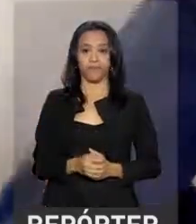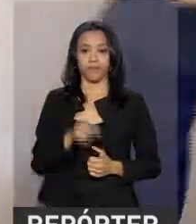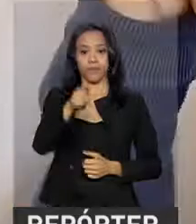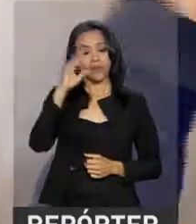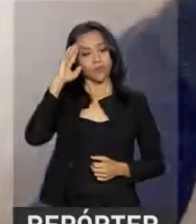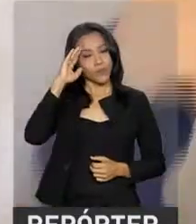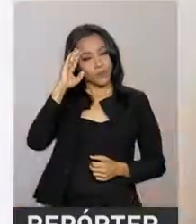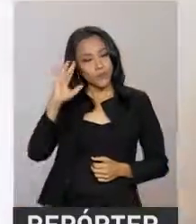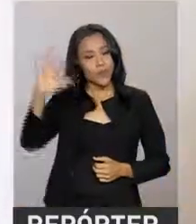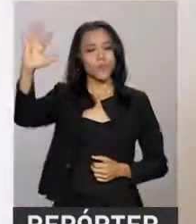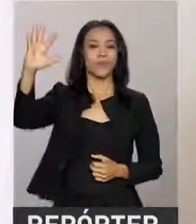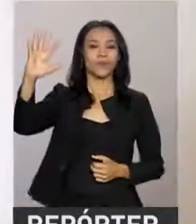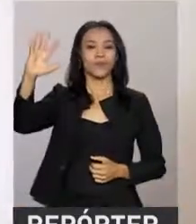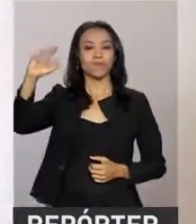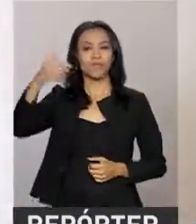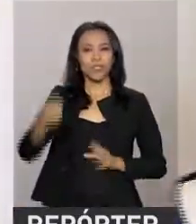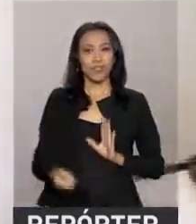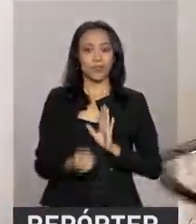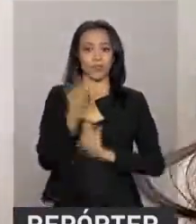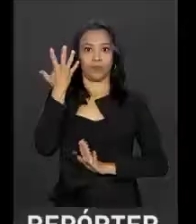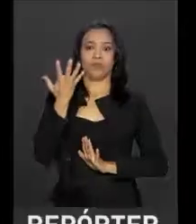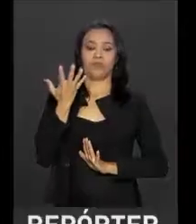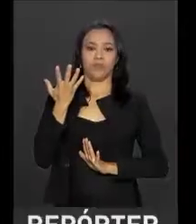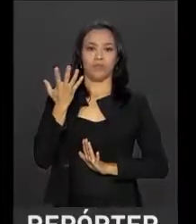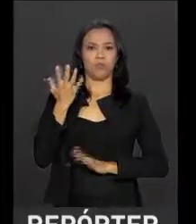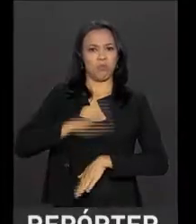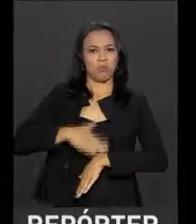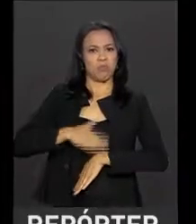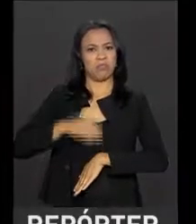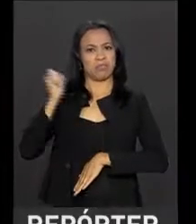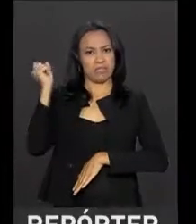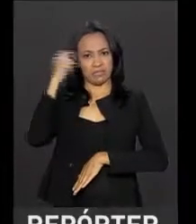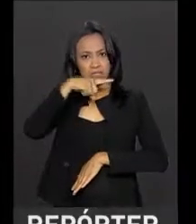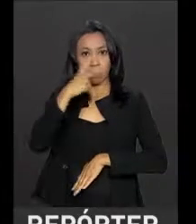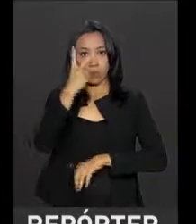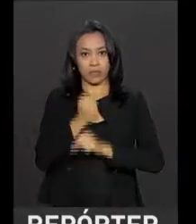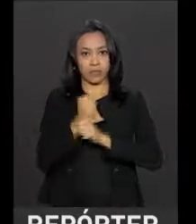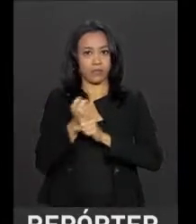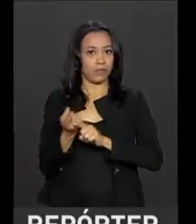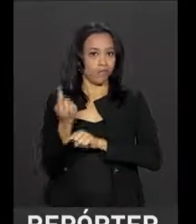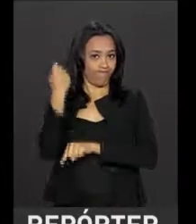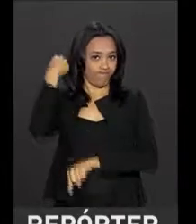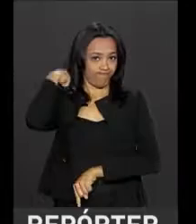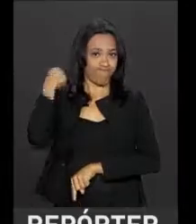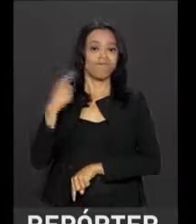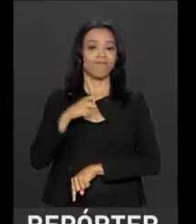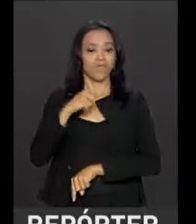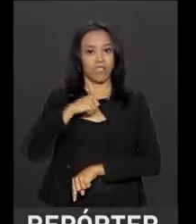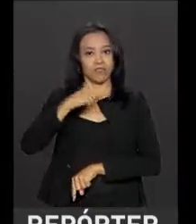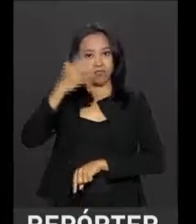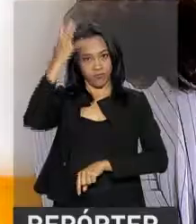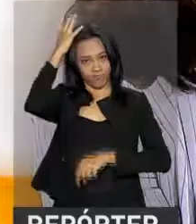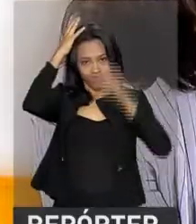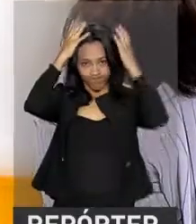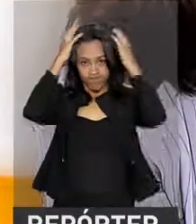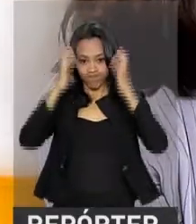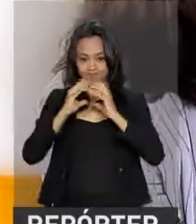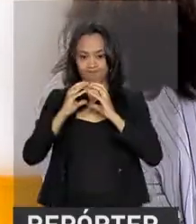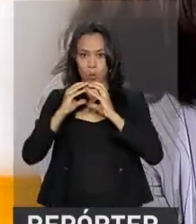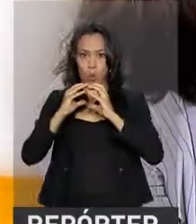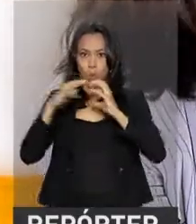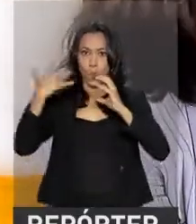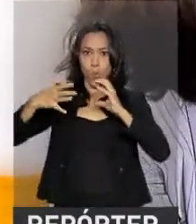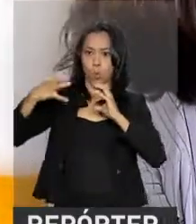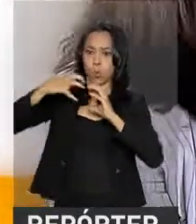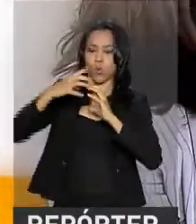sonho que nasceu em um momento difícil há dois anos a mãe de lara foi diagnosticada com um tumor no cérebro foram meses